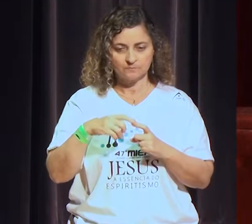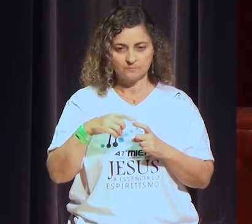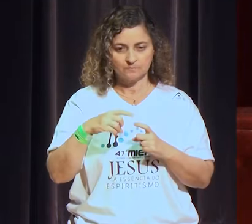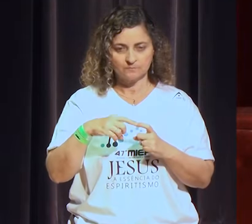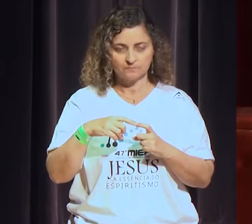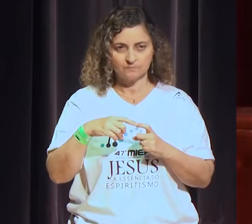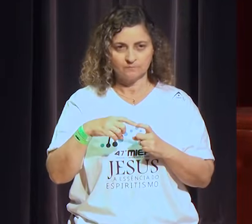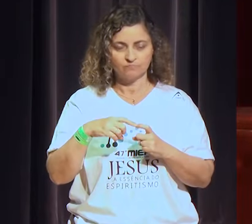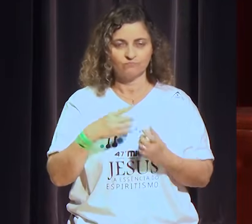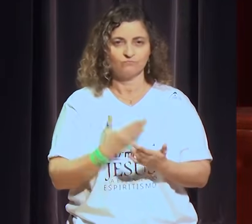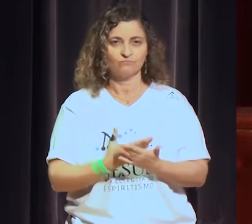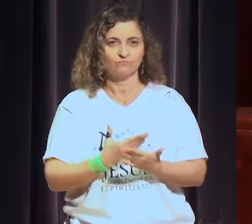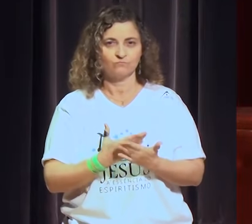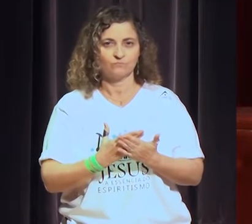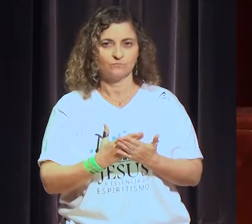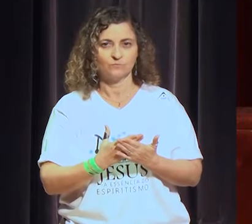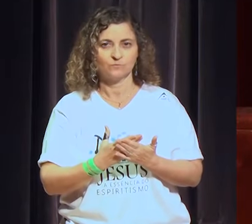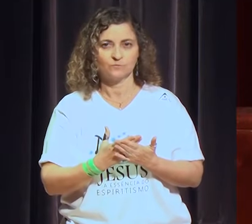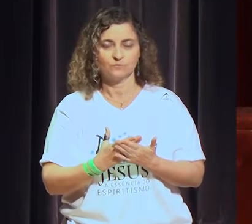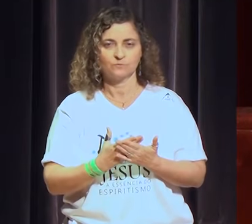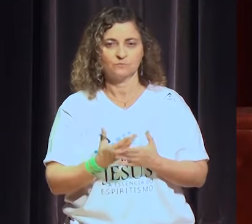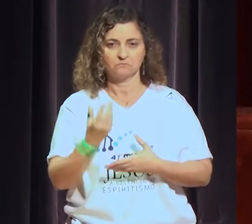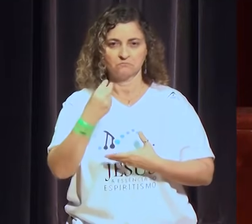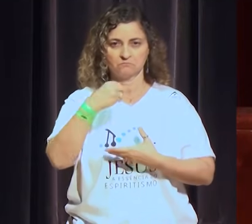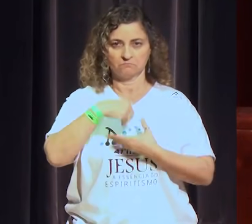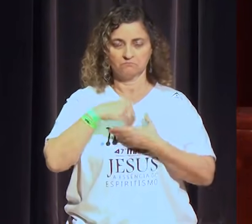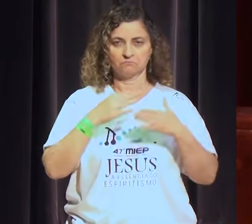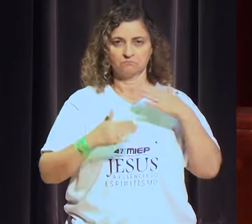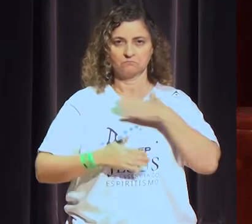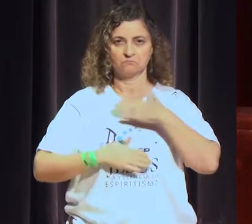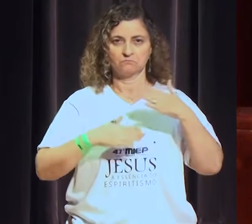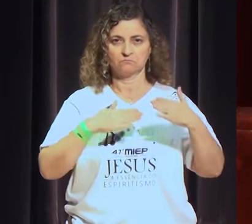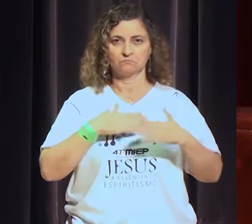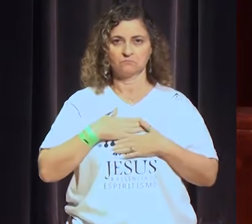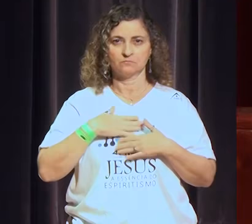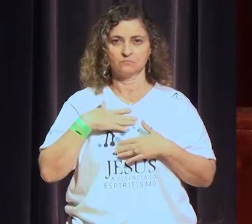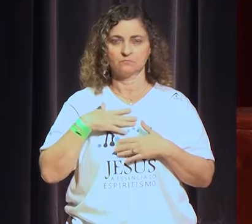endócrino, e ela disse que ela tinha um vizinho,